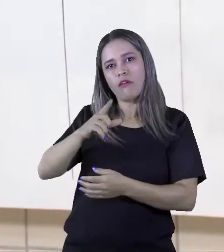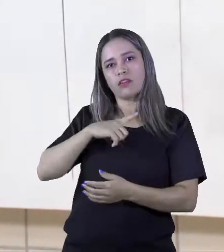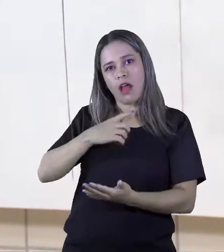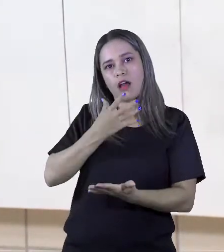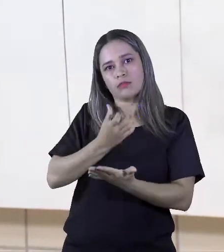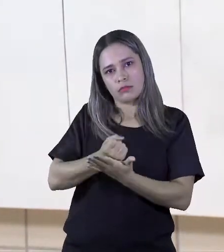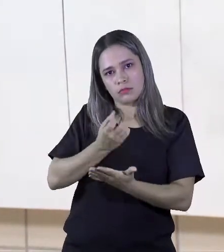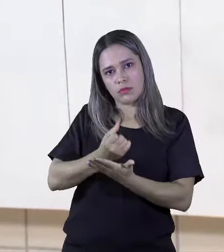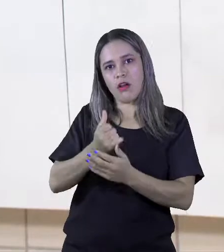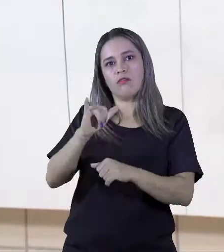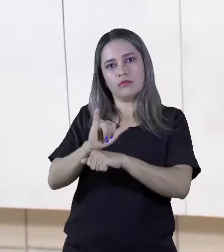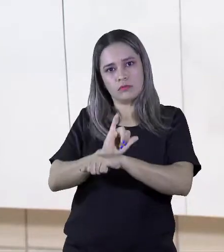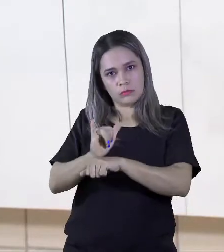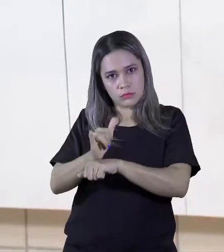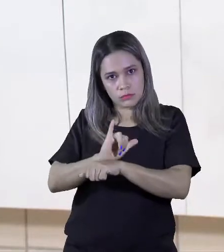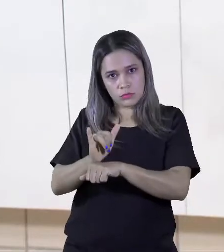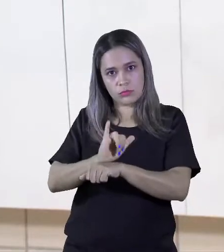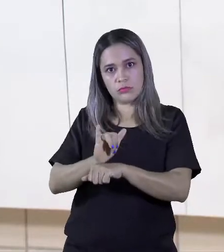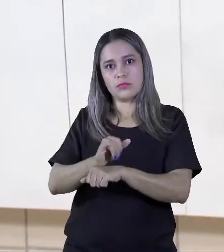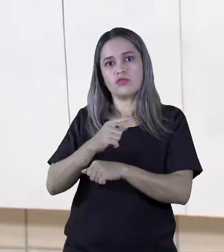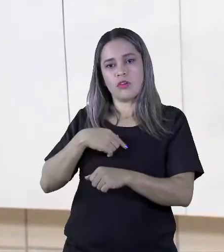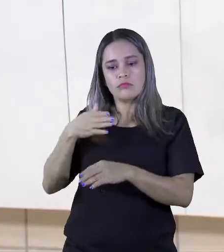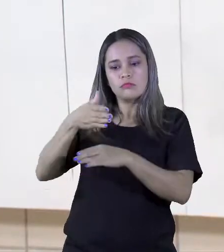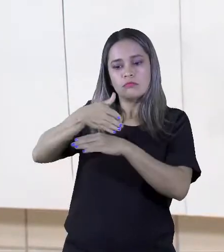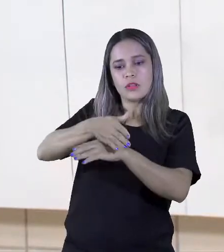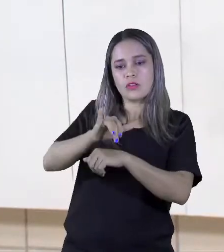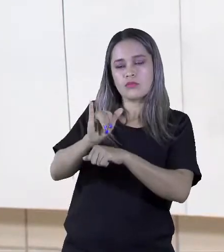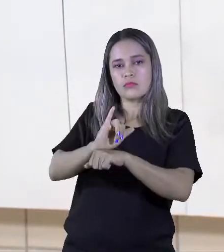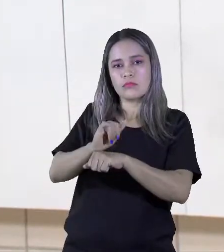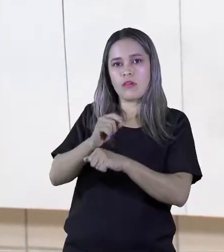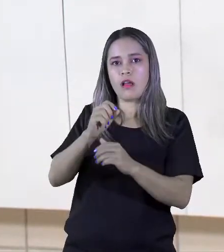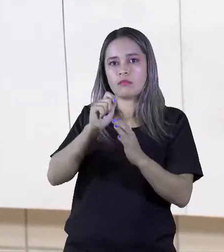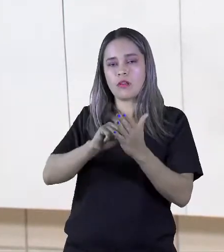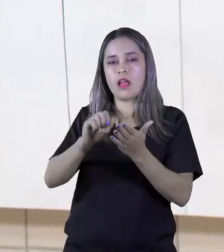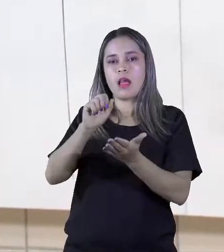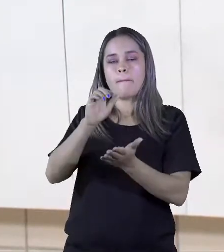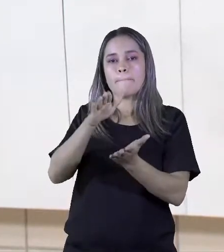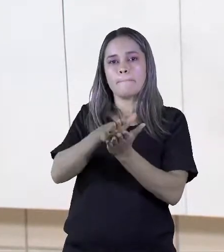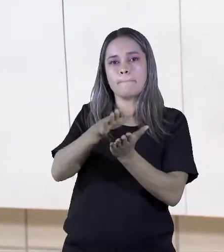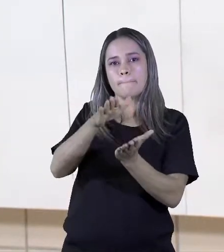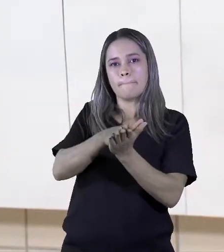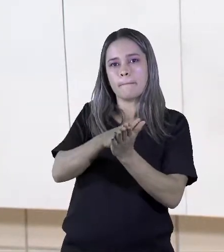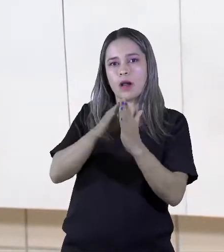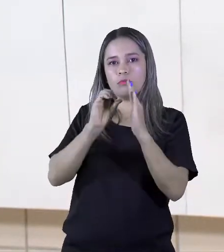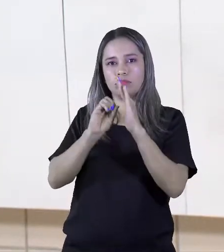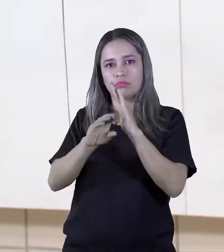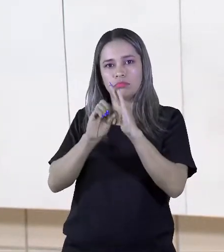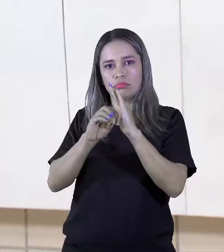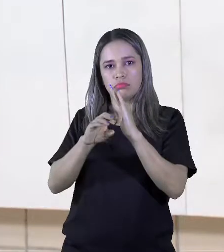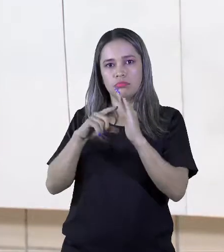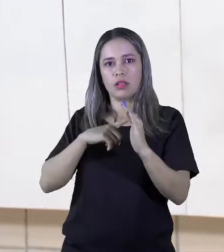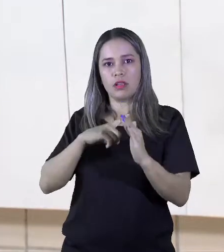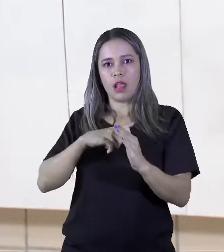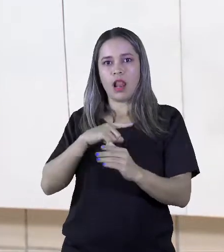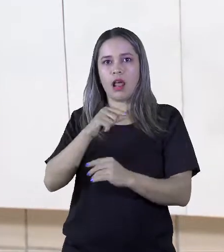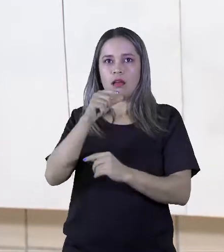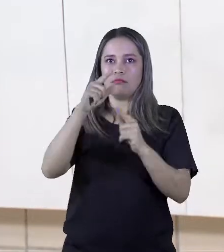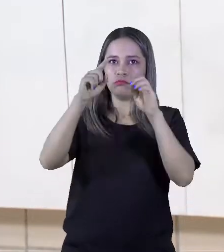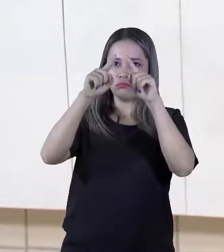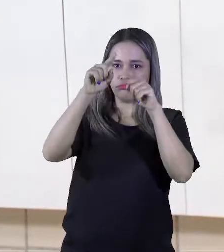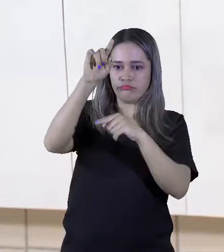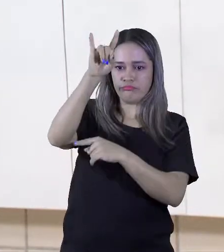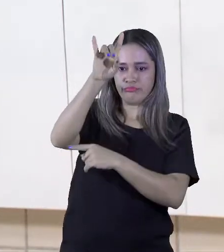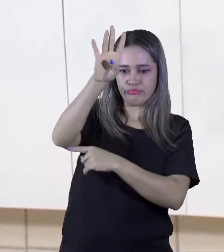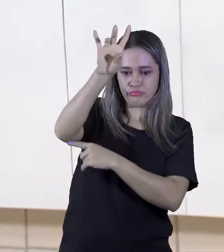do YouTube. É só você ir lá no YouTube e escrever Palmas Homeschool, lá tem a playlist do 7º ano com todas as